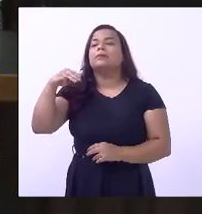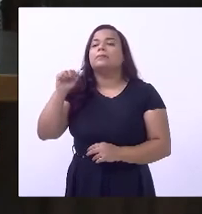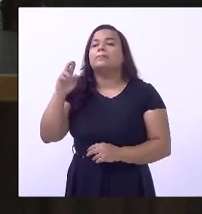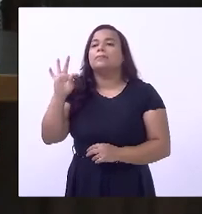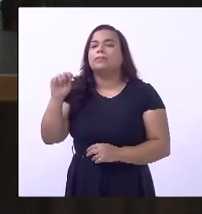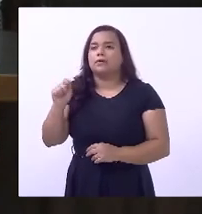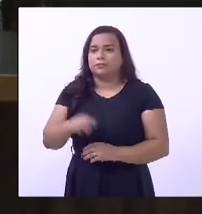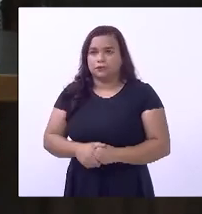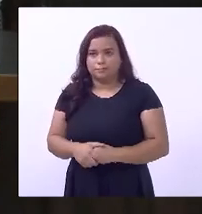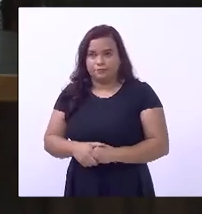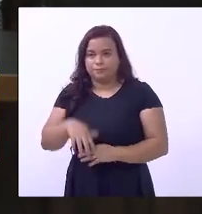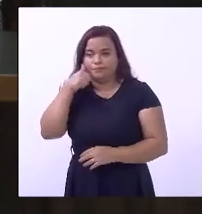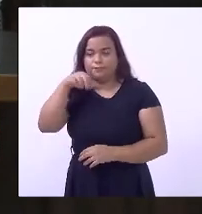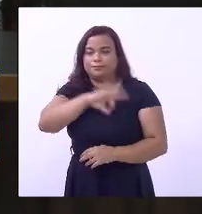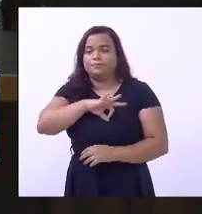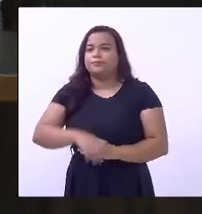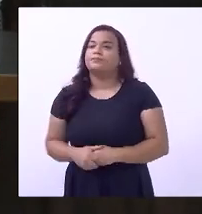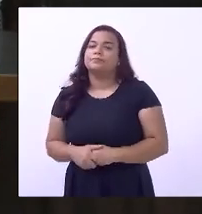Rocha.